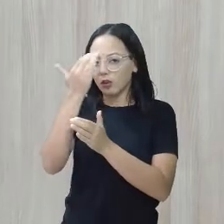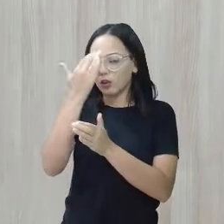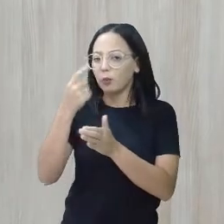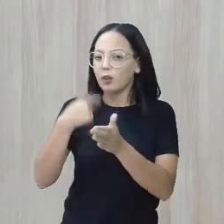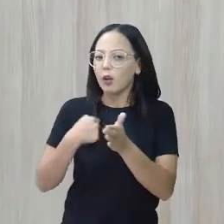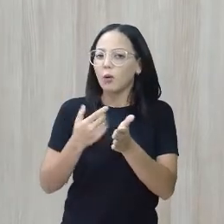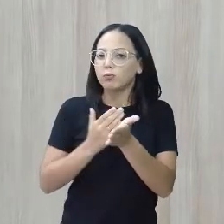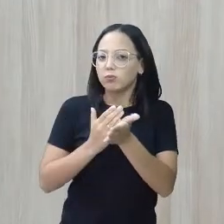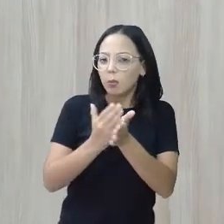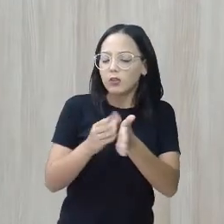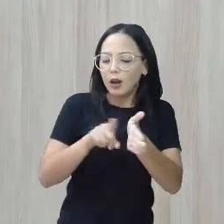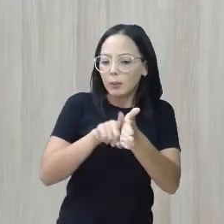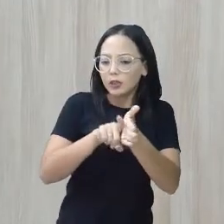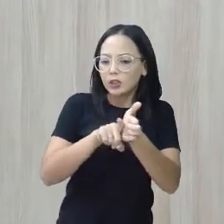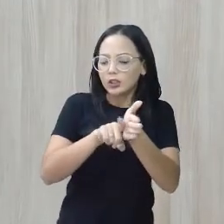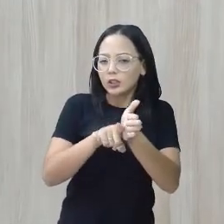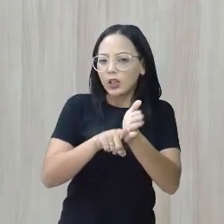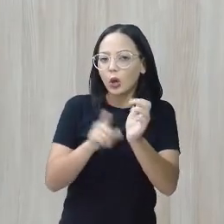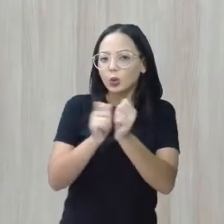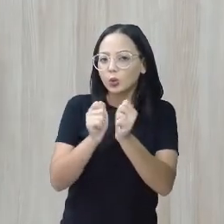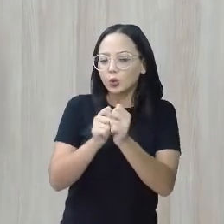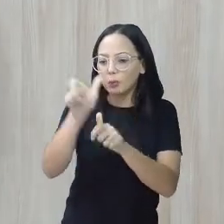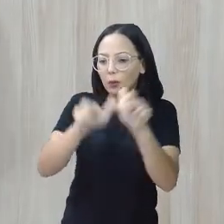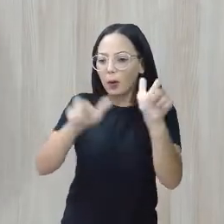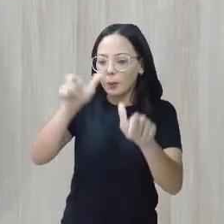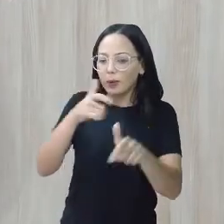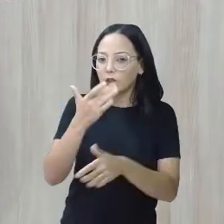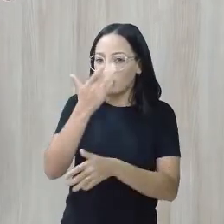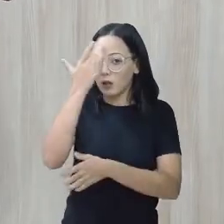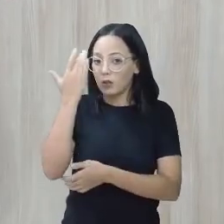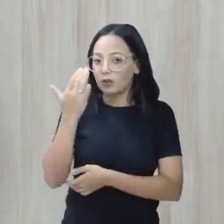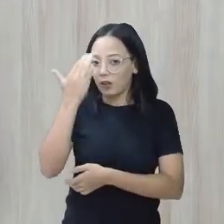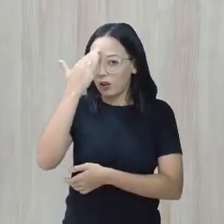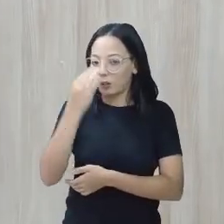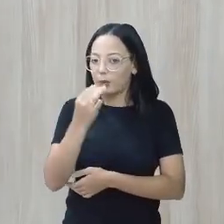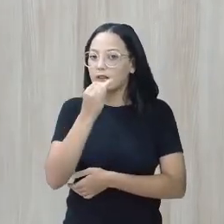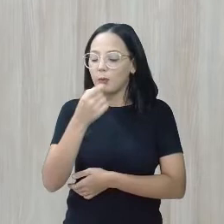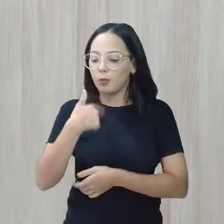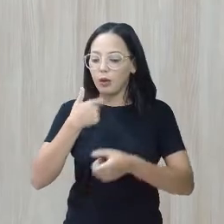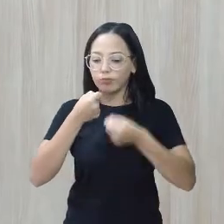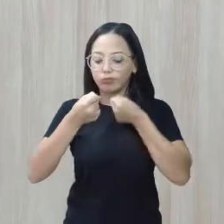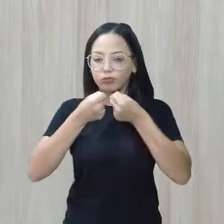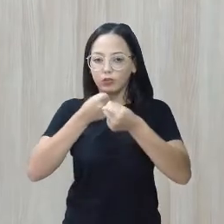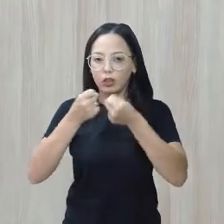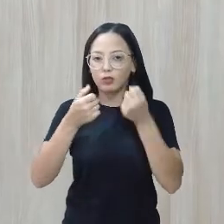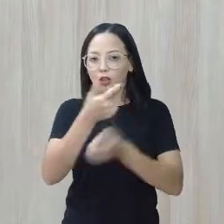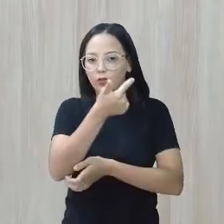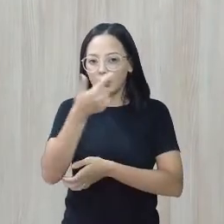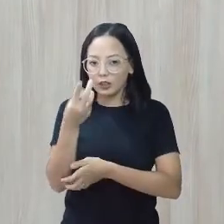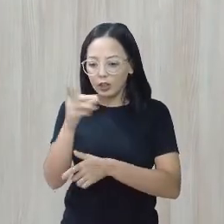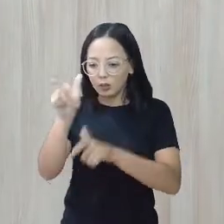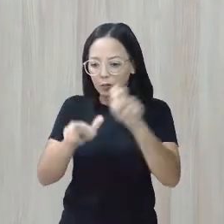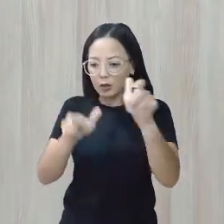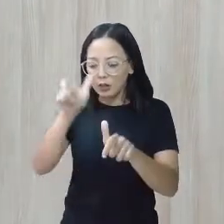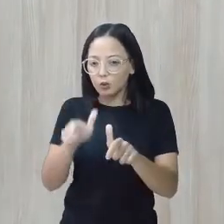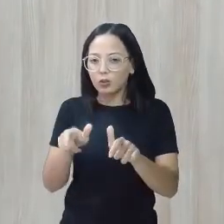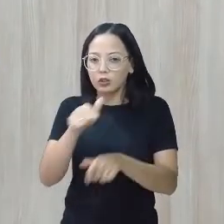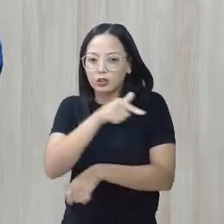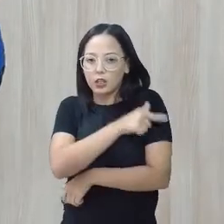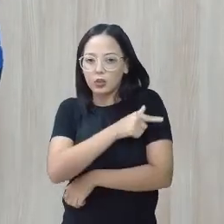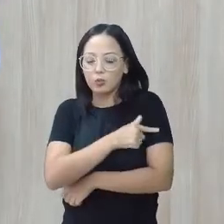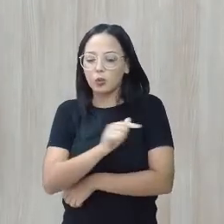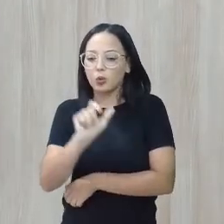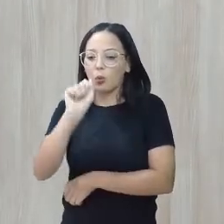começar a fazer a pesquisa com essas pessoas. Então, ao invés de entrevistar as 23 pessoas do 7º ano A, a gente vai